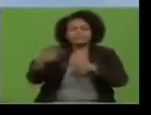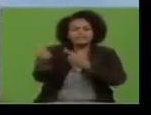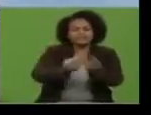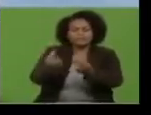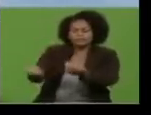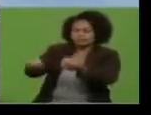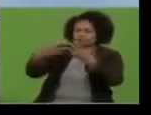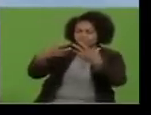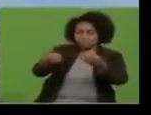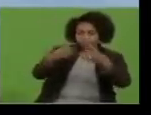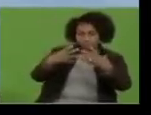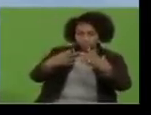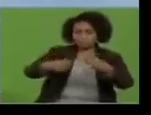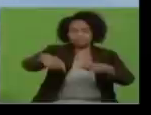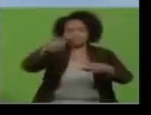Terceiro,